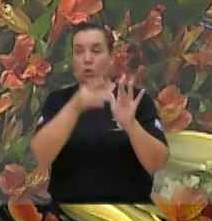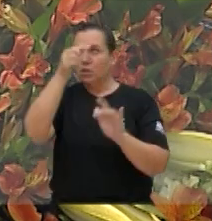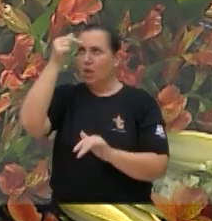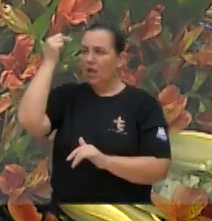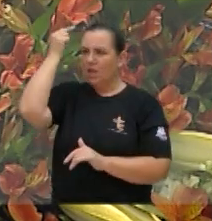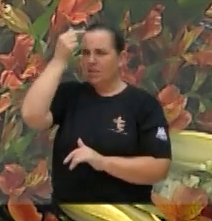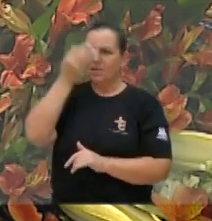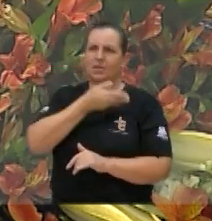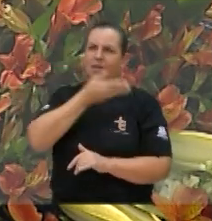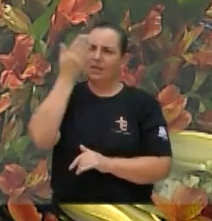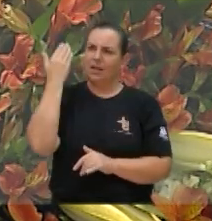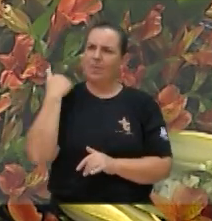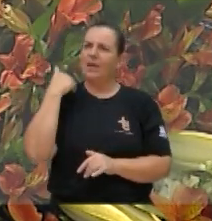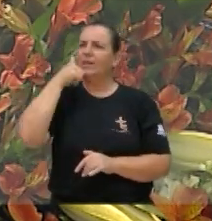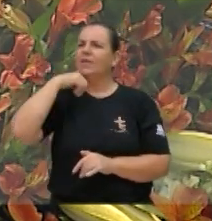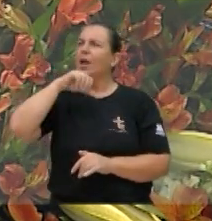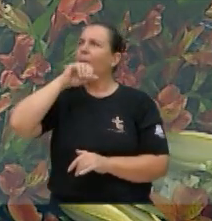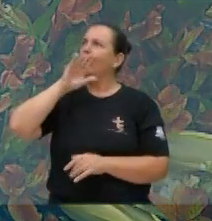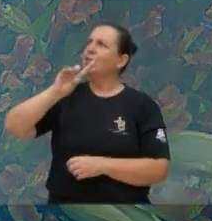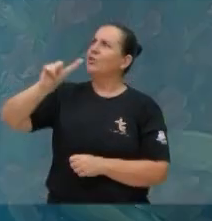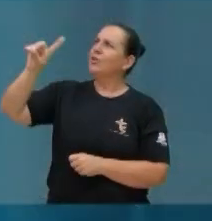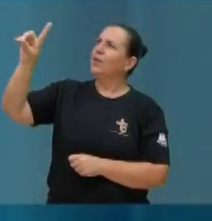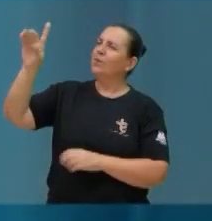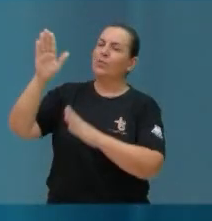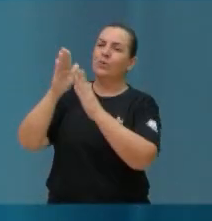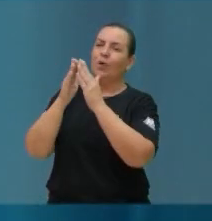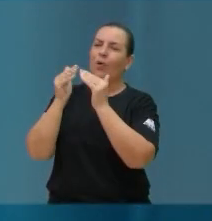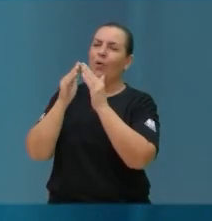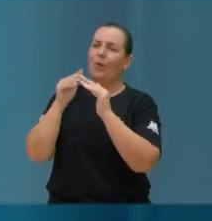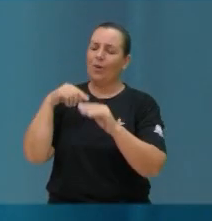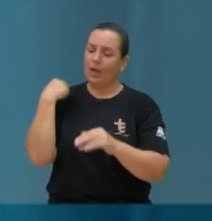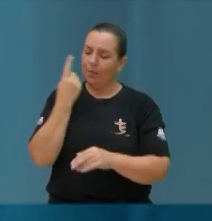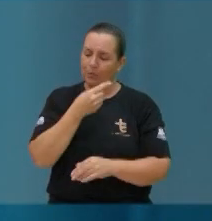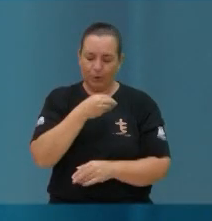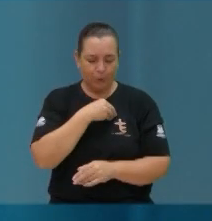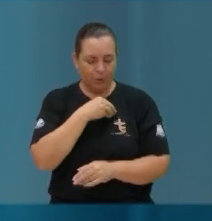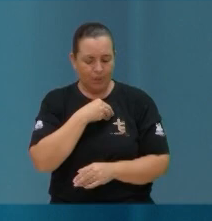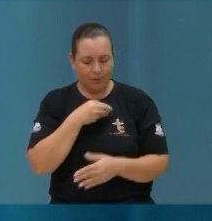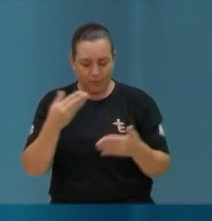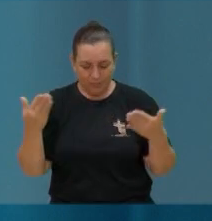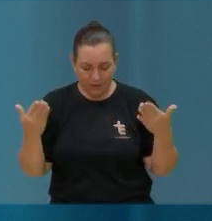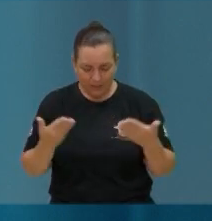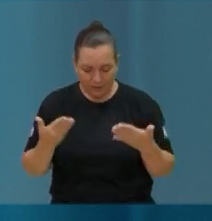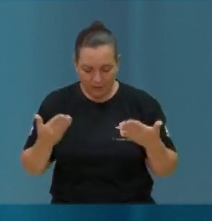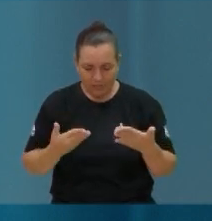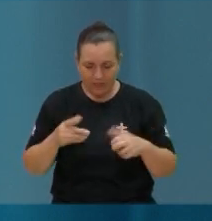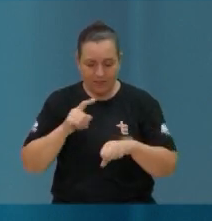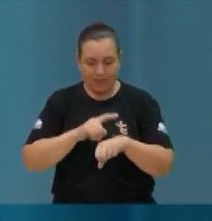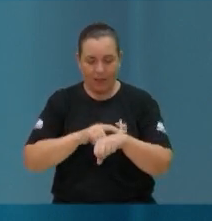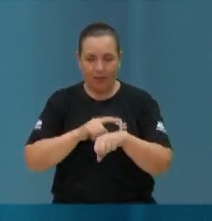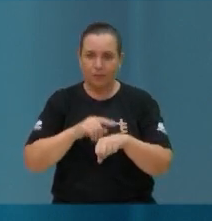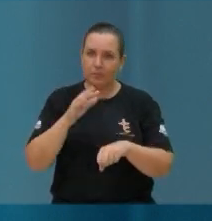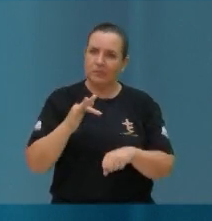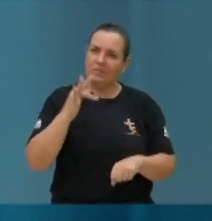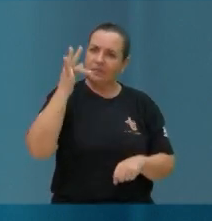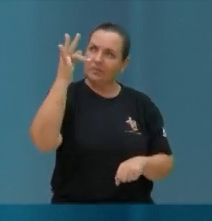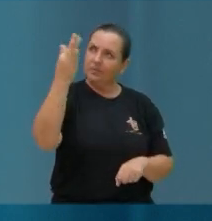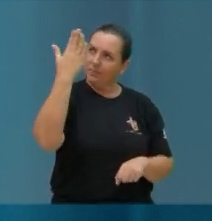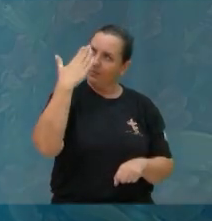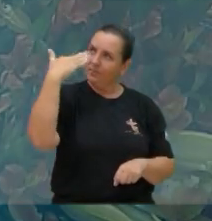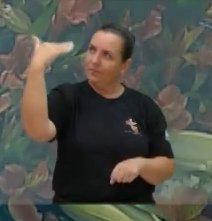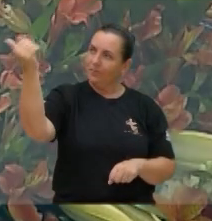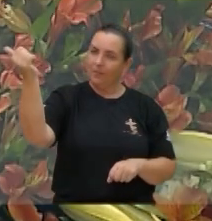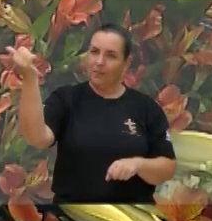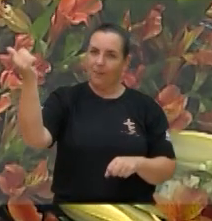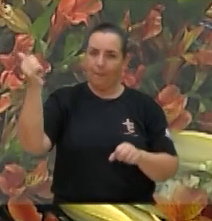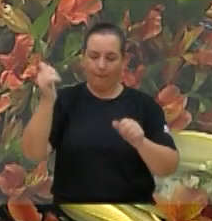Jesus. Santa Maria, Mãe de Deus, rogai por nós, pecadores, agora e na